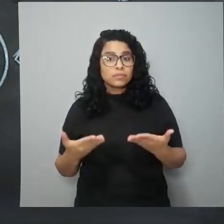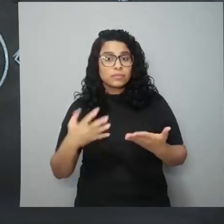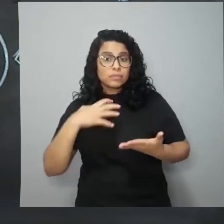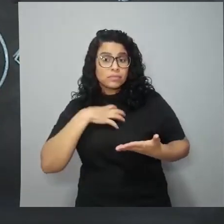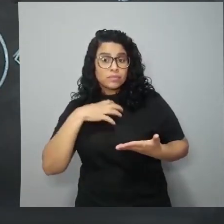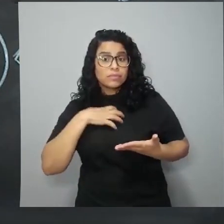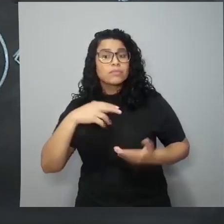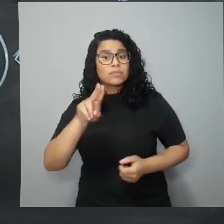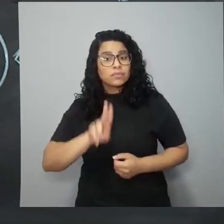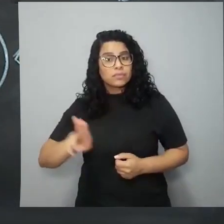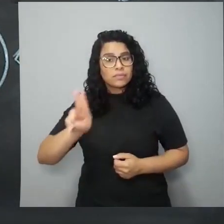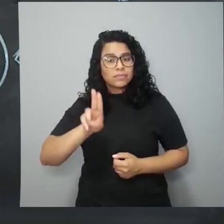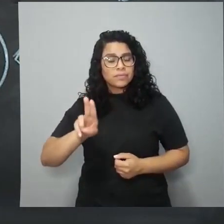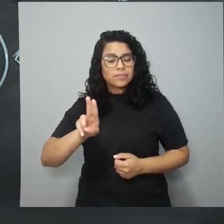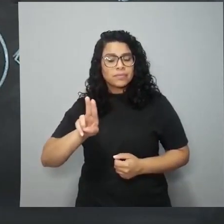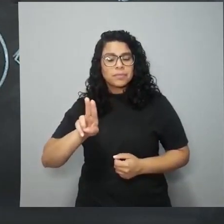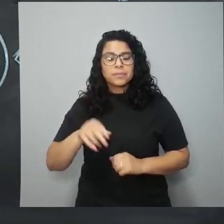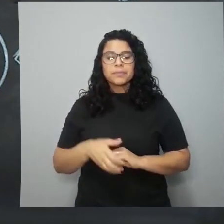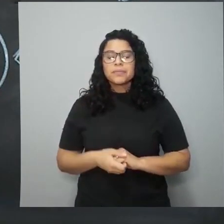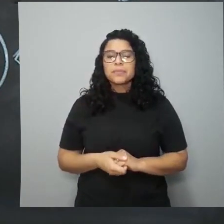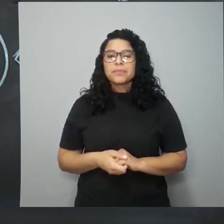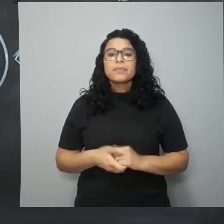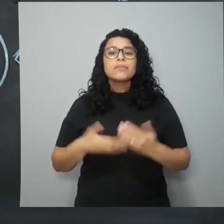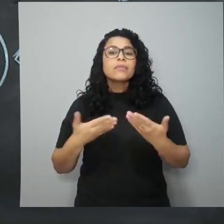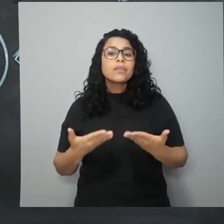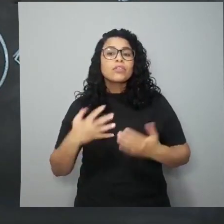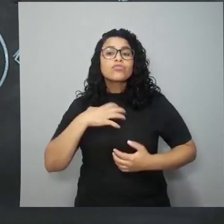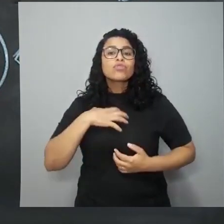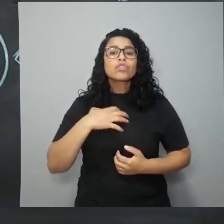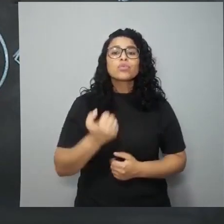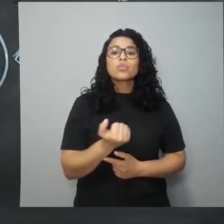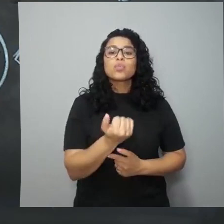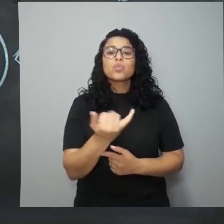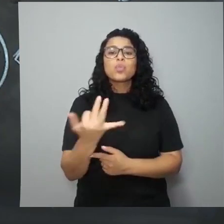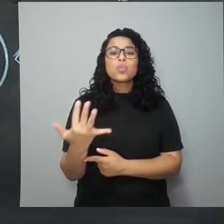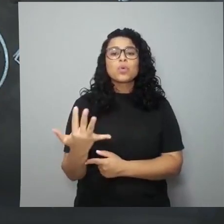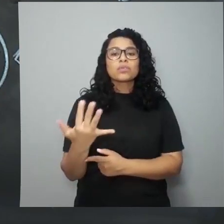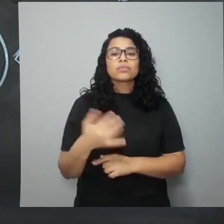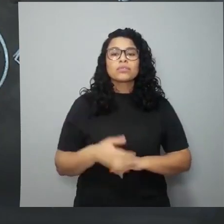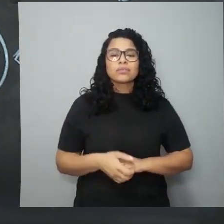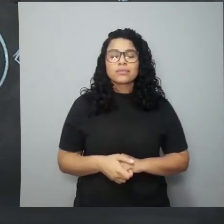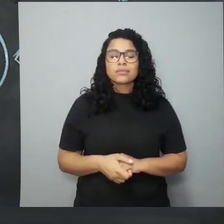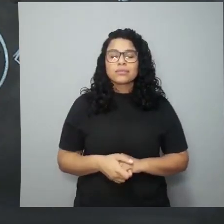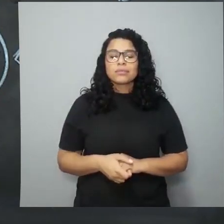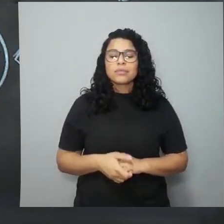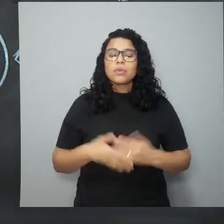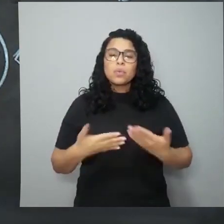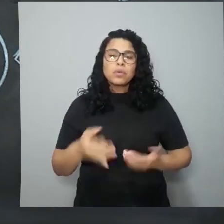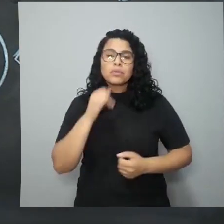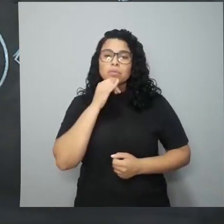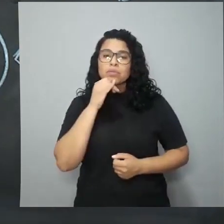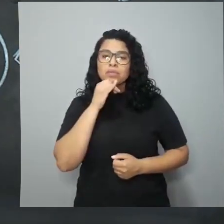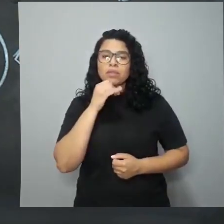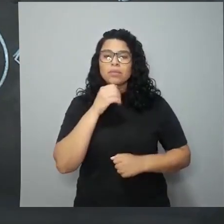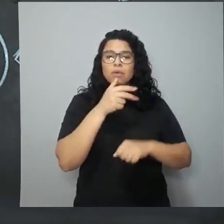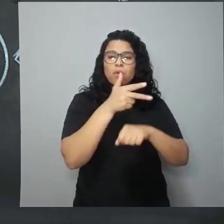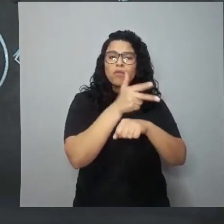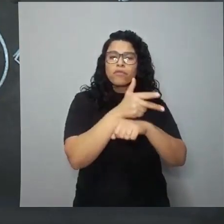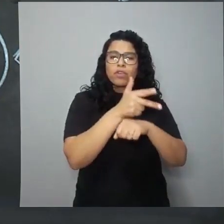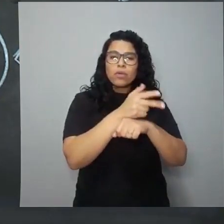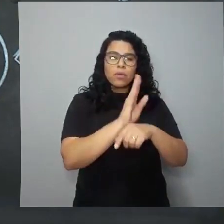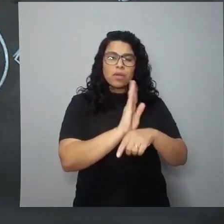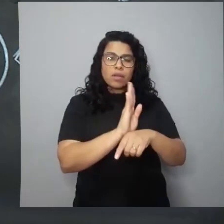dos numerais, nós temos a função de expressar quantidade. Então, se eu digo, estamos gravando